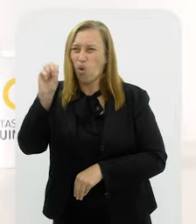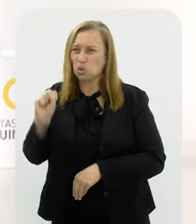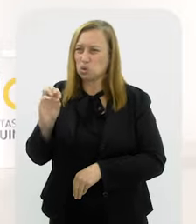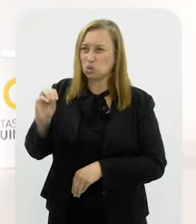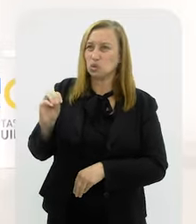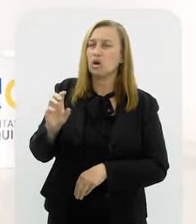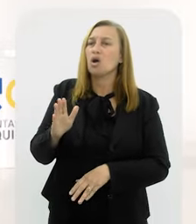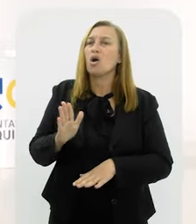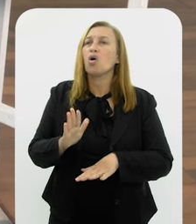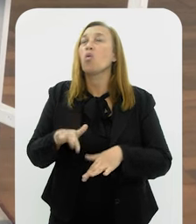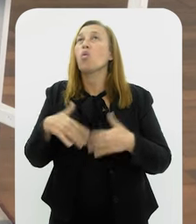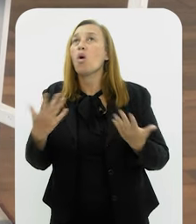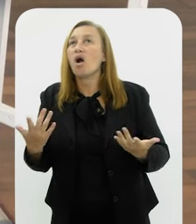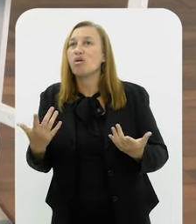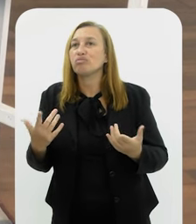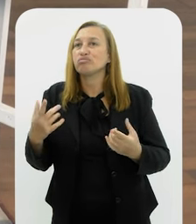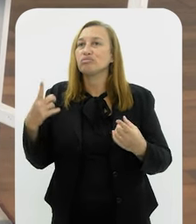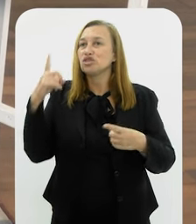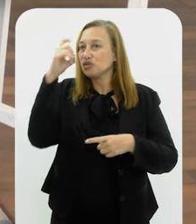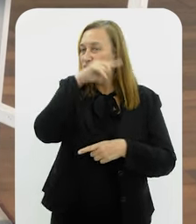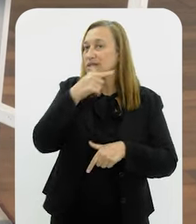Vai. Qual é o que te deu mais trabalho?